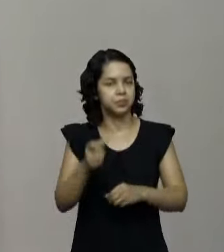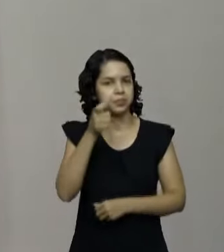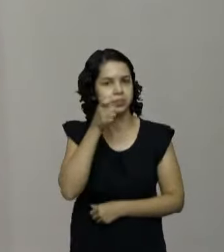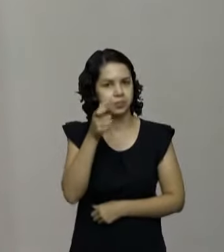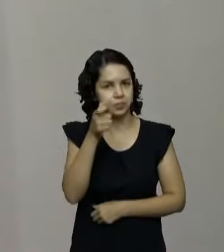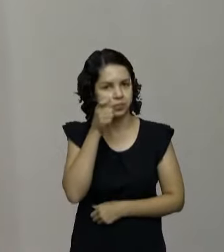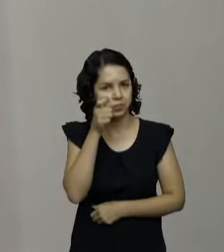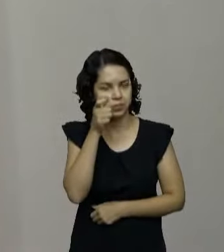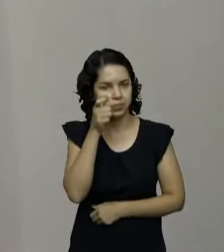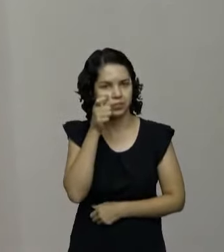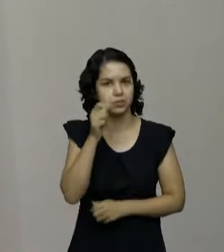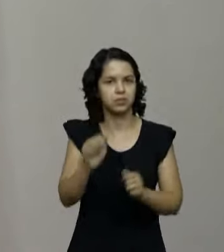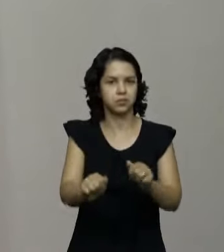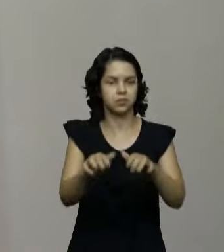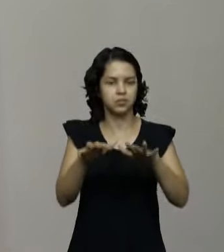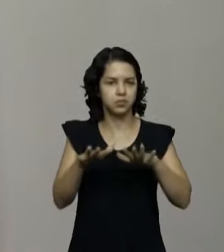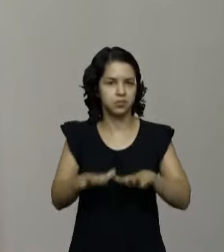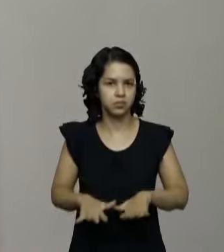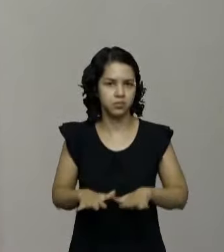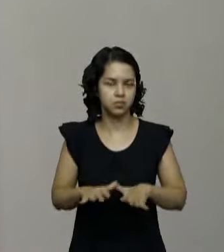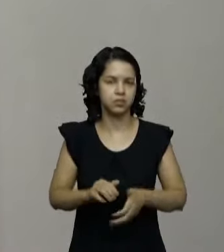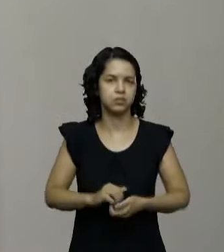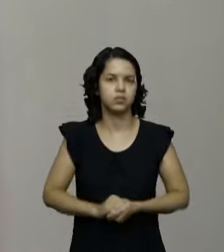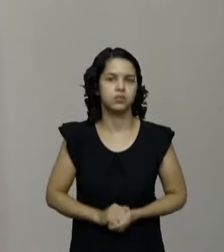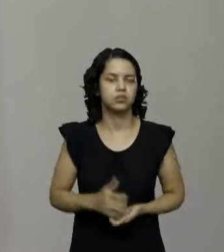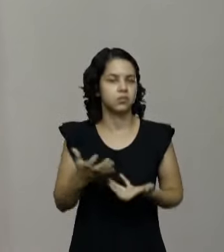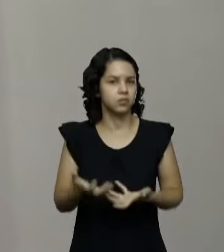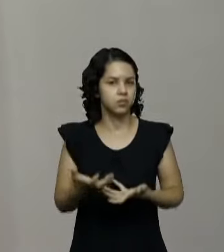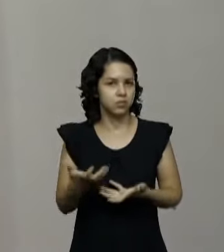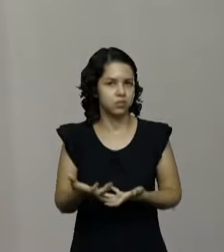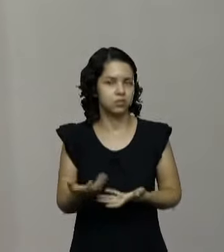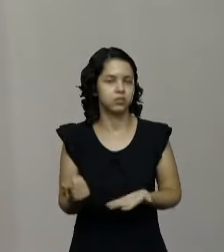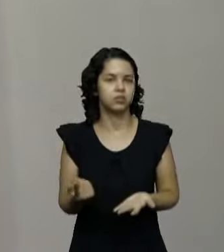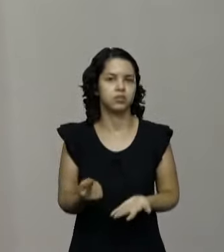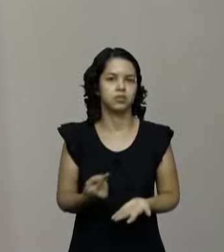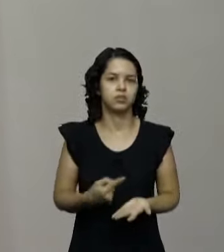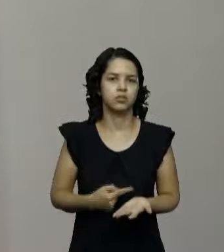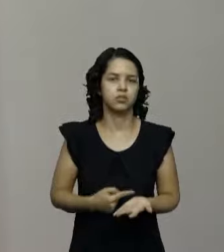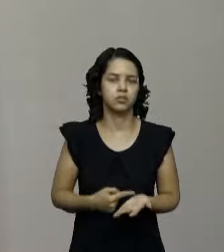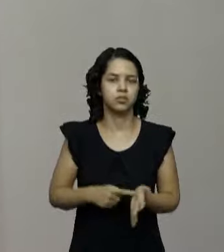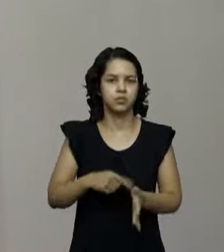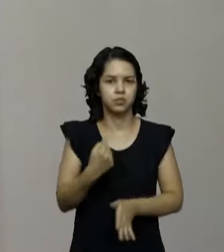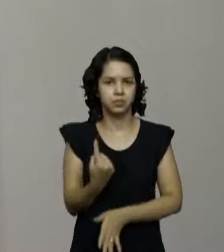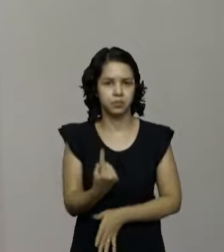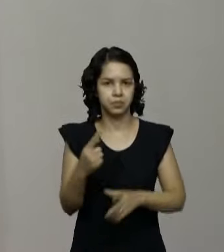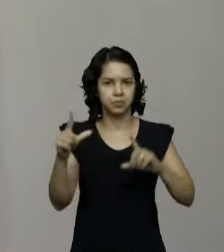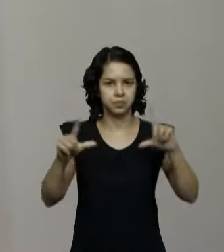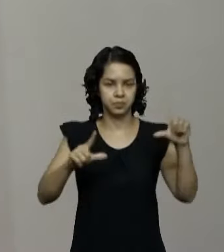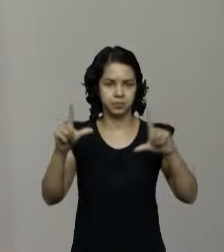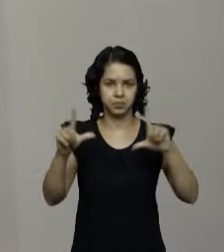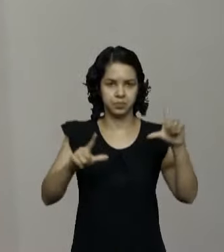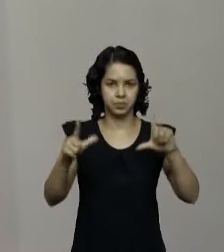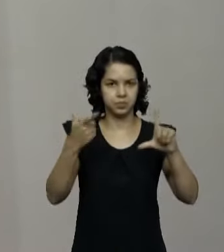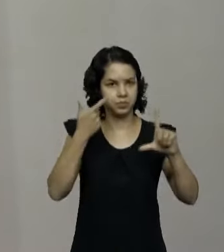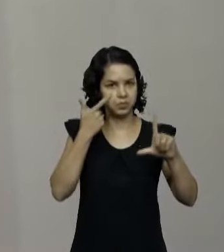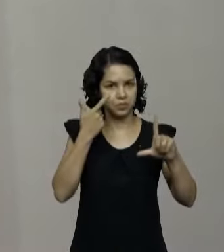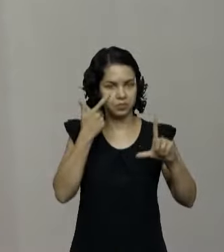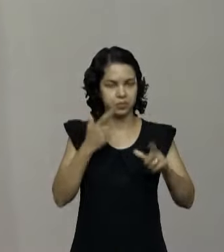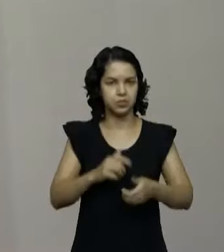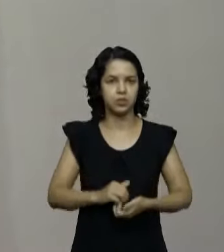essa sessão. Gostaria que fosse colocada a primeira imagem.